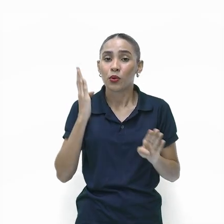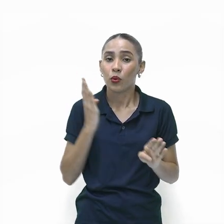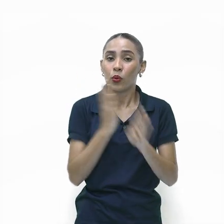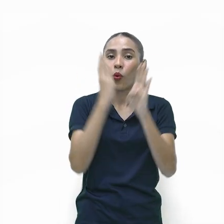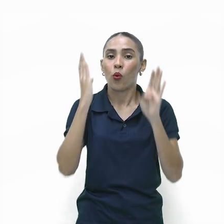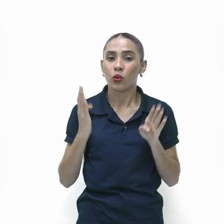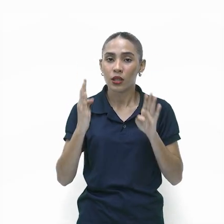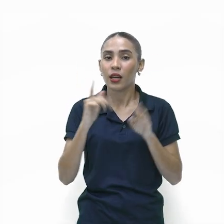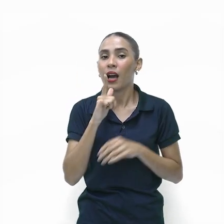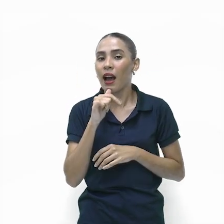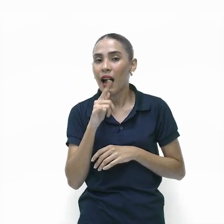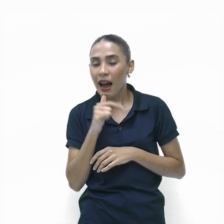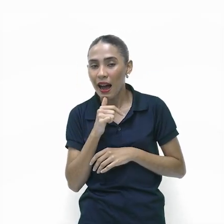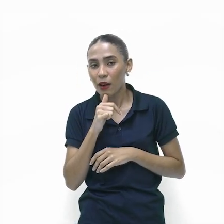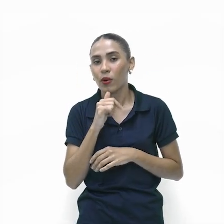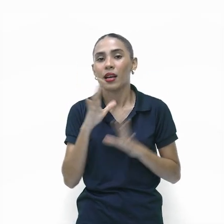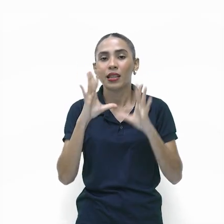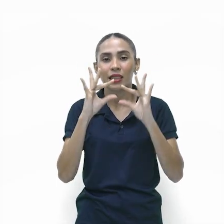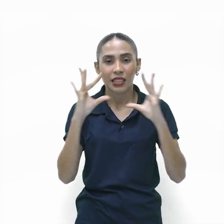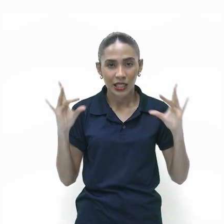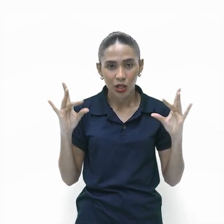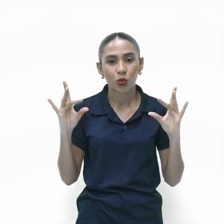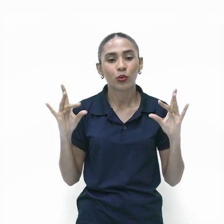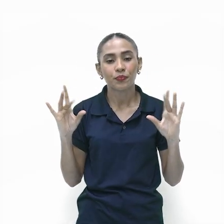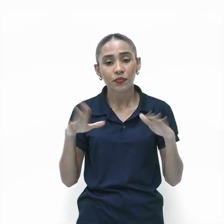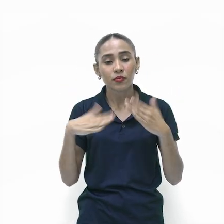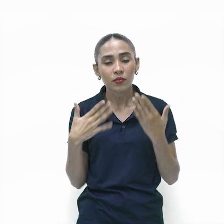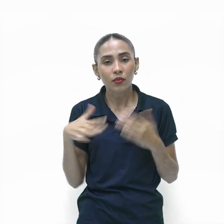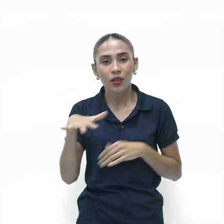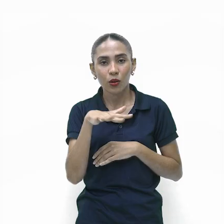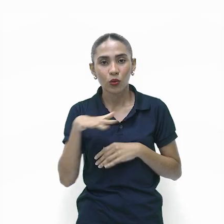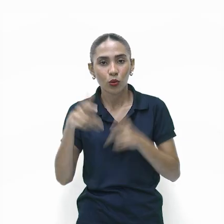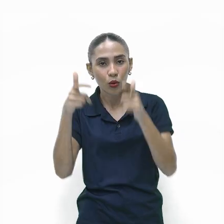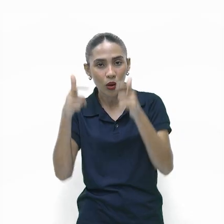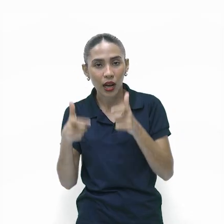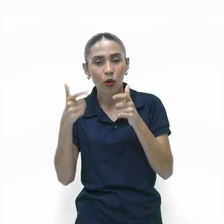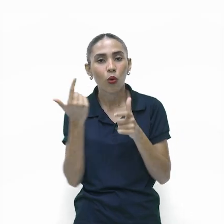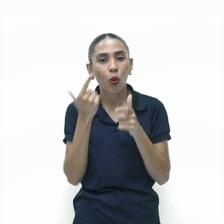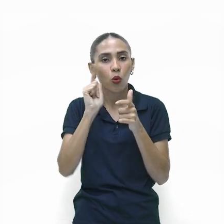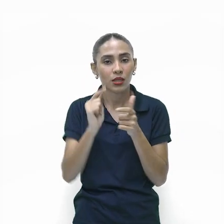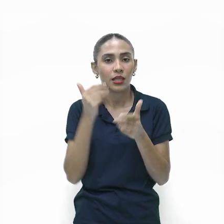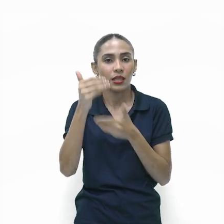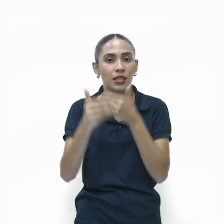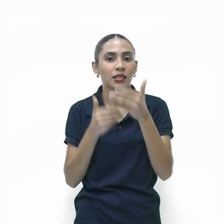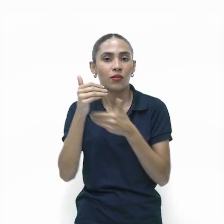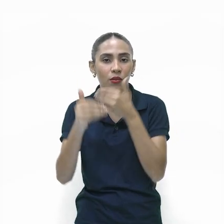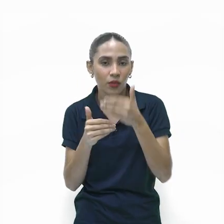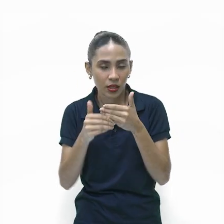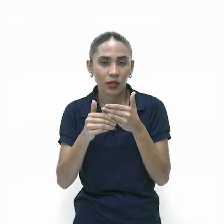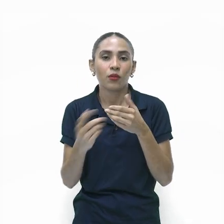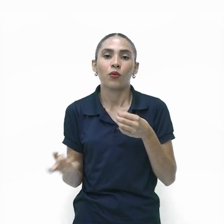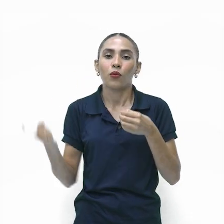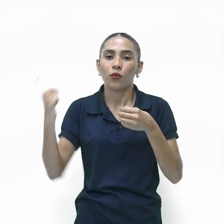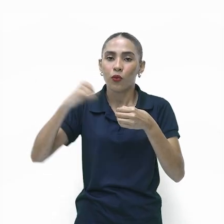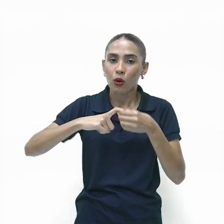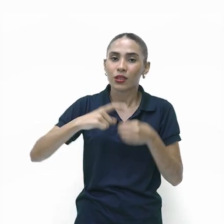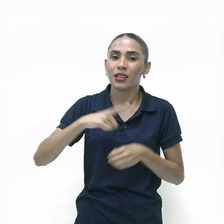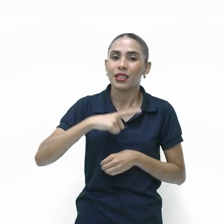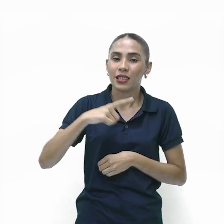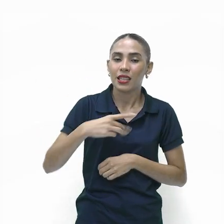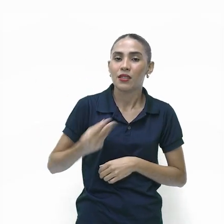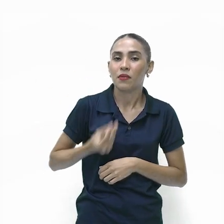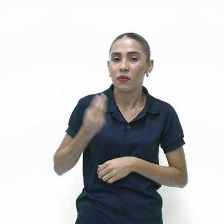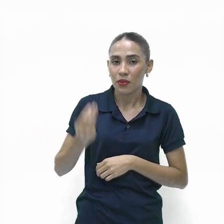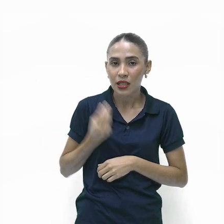e quando ela encontra um substrato, nesse caso a água, né, um meio onde ela possa desenvolver, ela vai voltar à